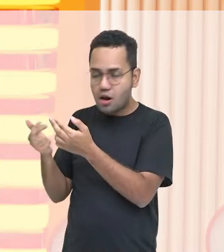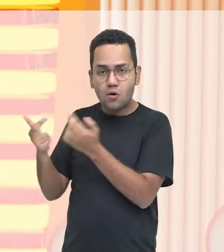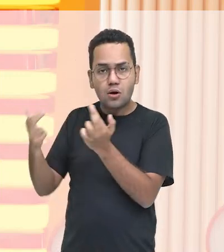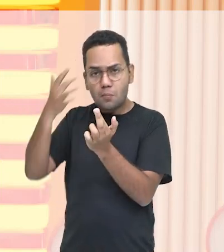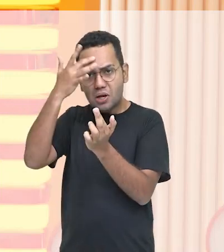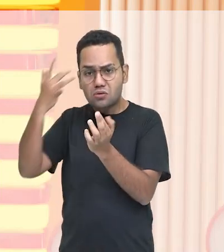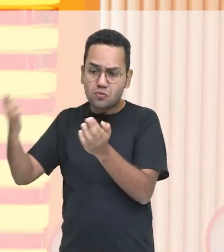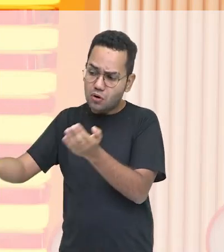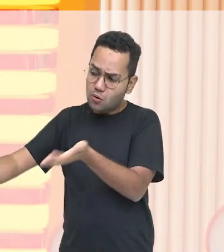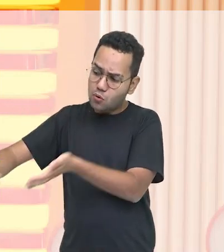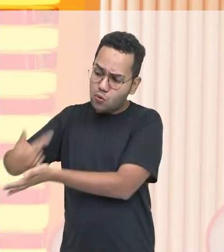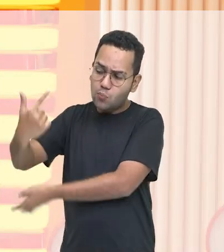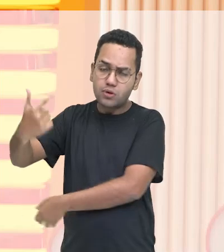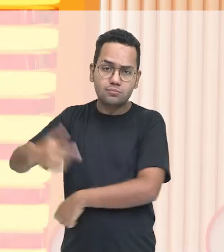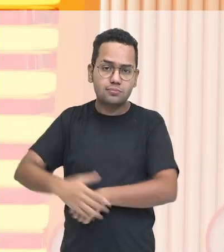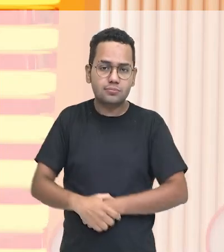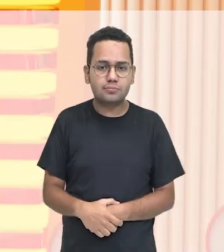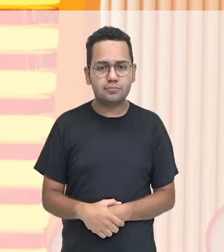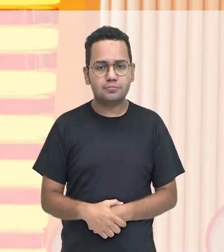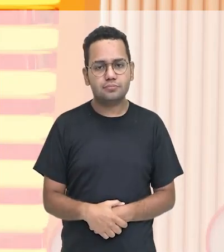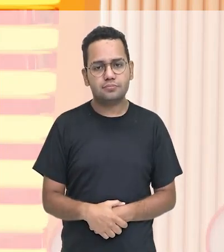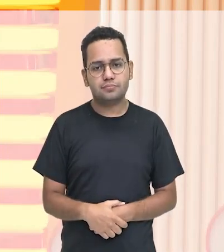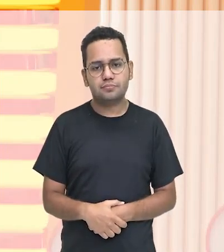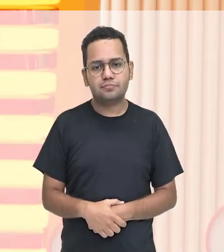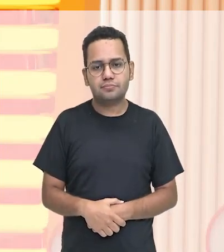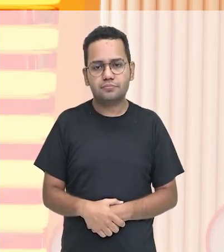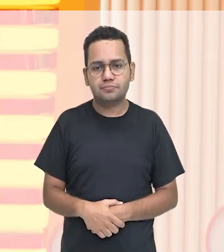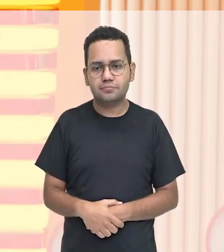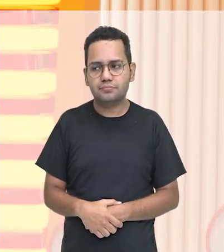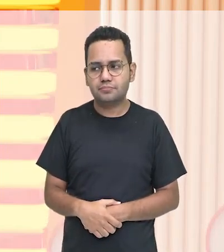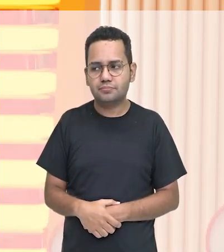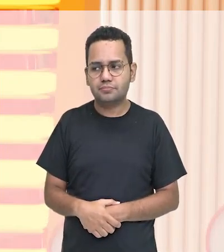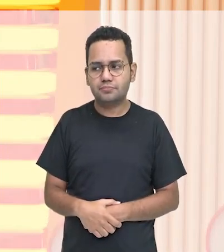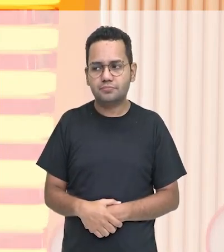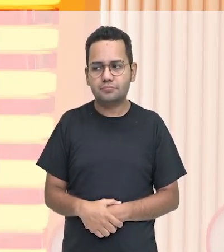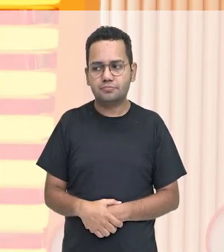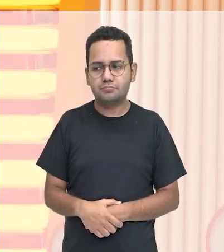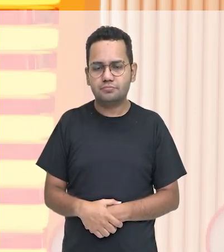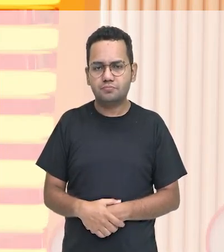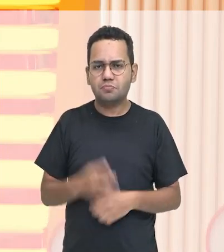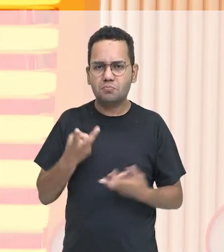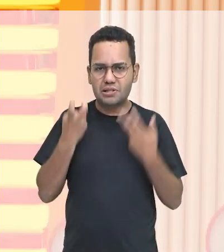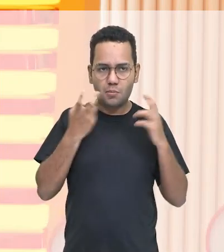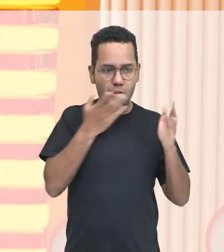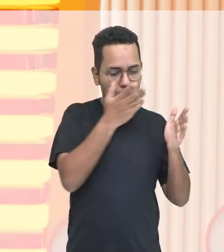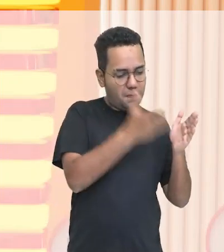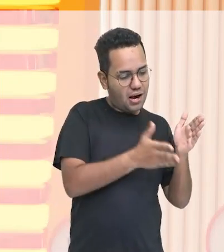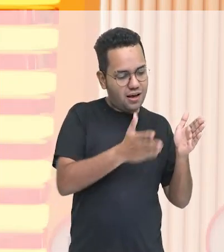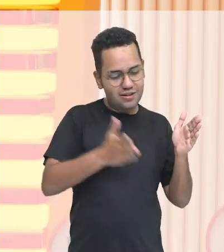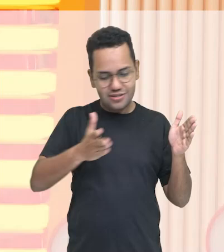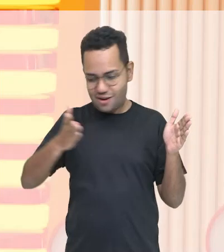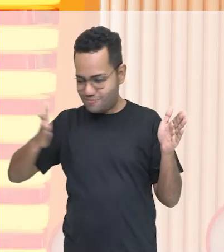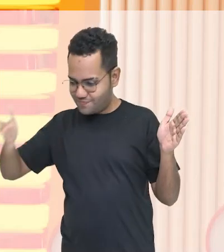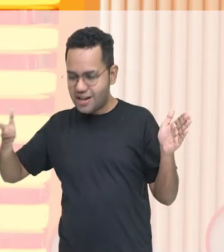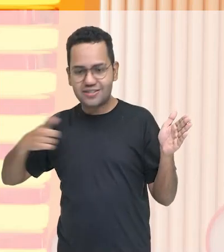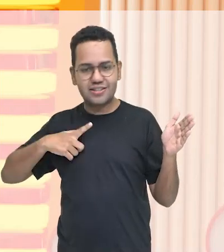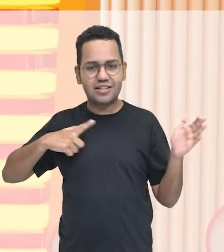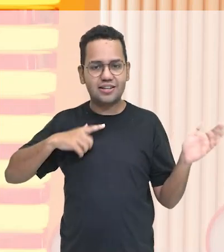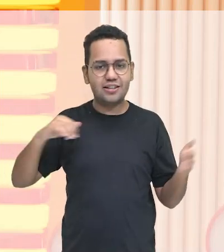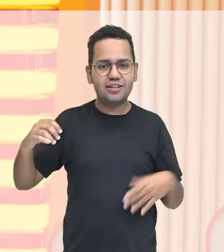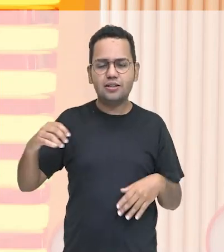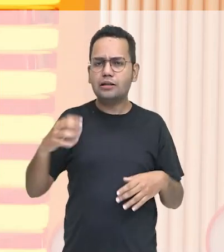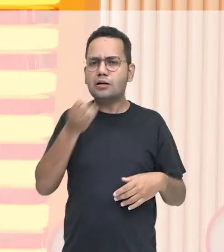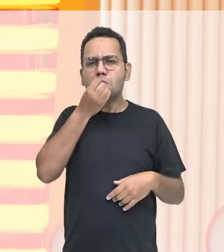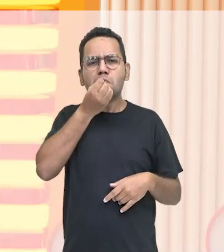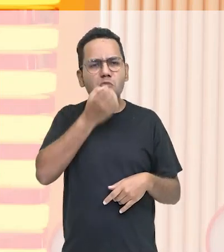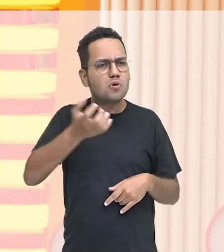de café, faz o seu café e pronto, cumpre o ritual. É tão bom, o amigo chega, vamos tomar um cafezinho?